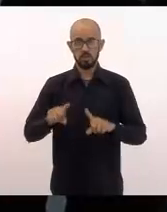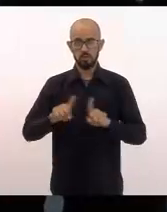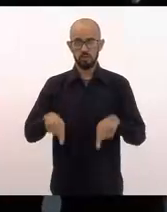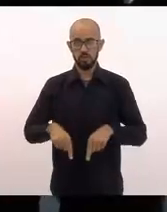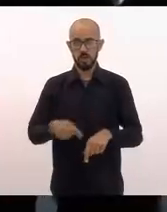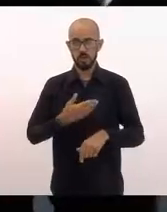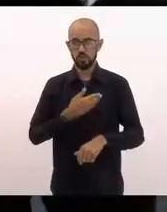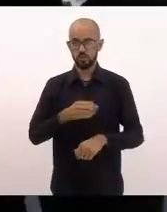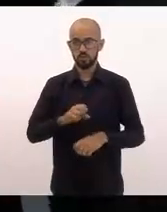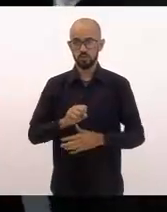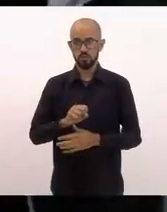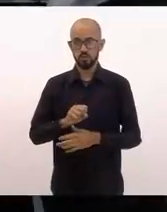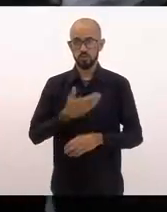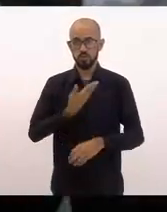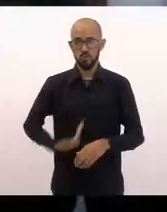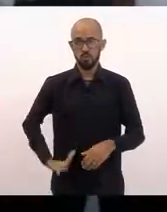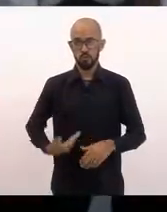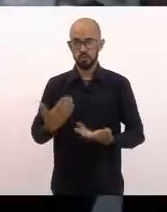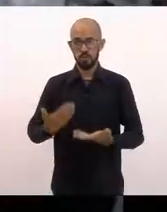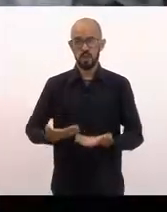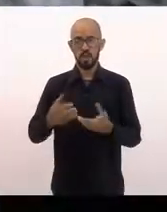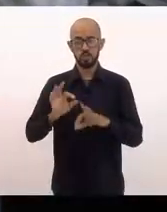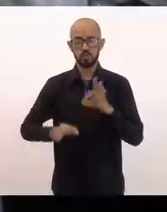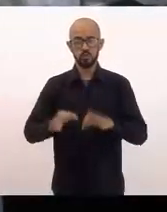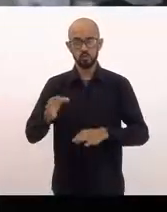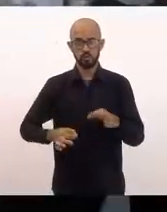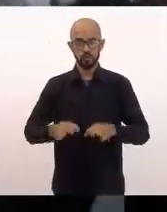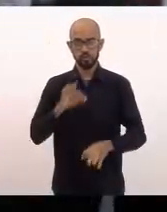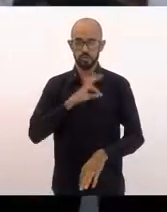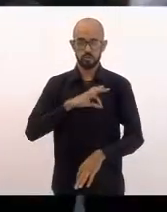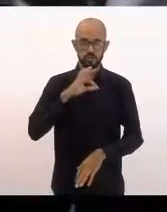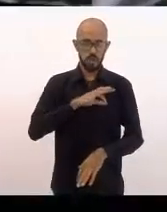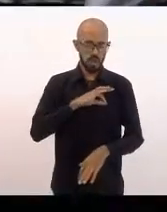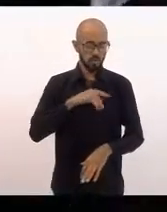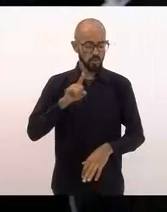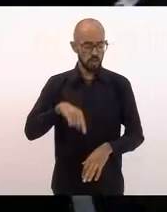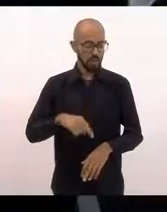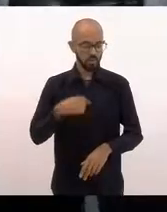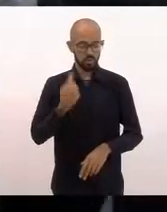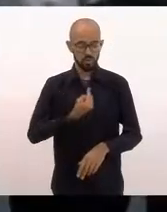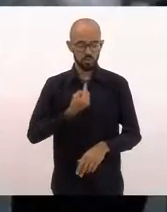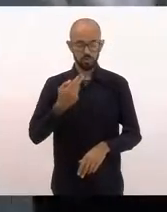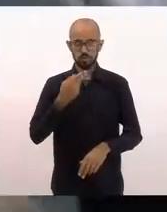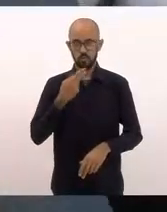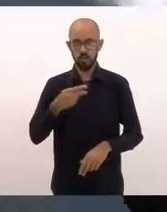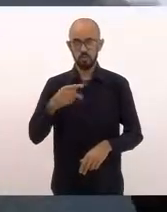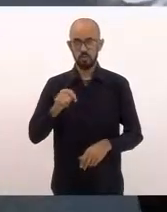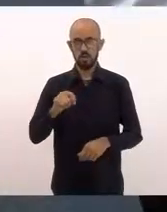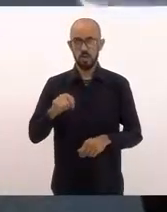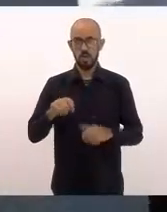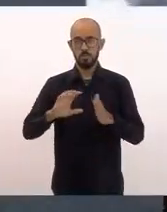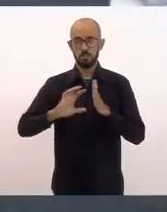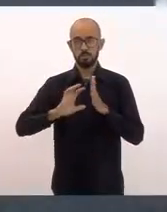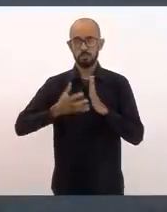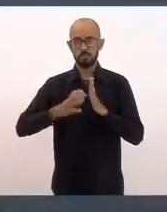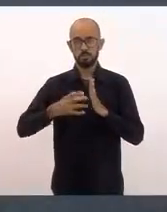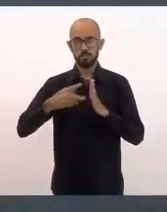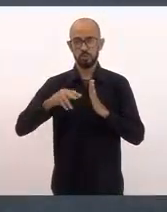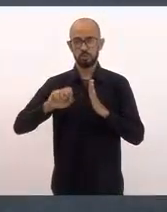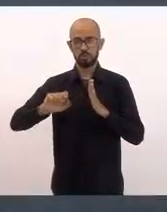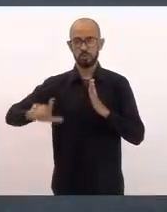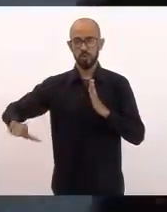uma justiça salarial. É disso que a gente está tratando aqui. A bancada votou. A bancada do